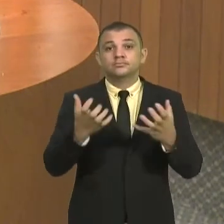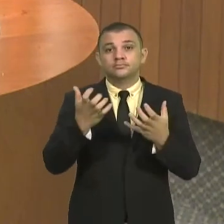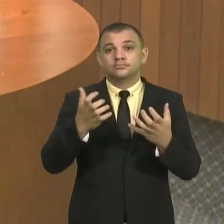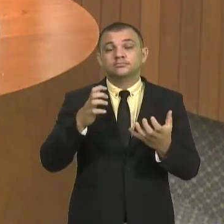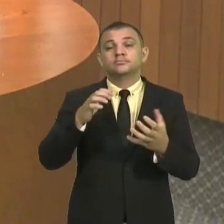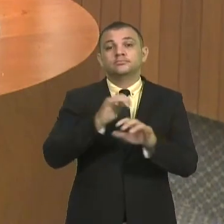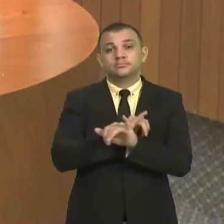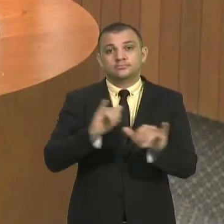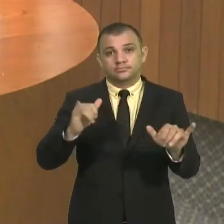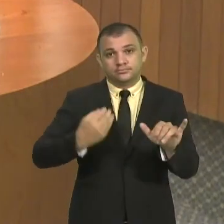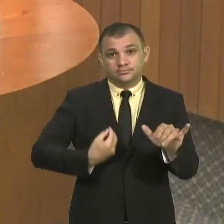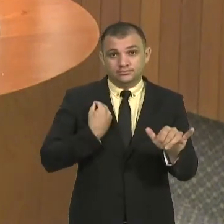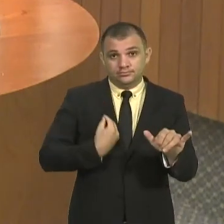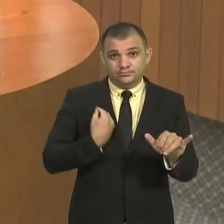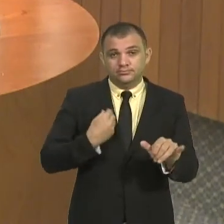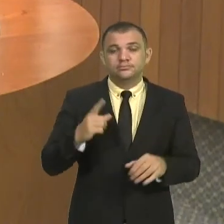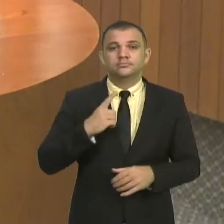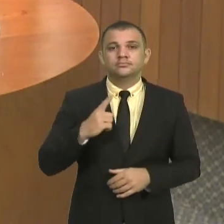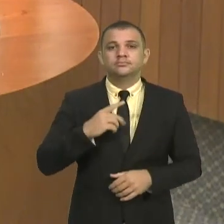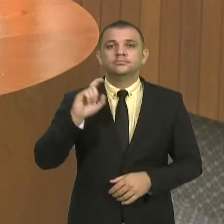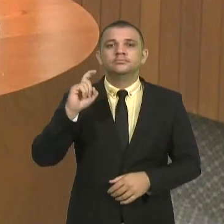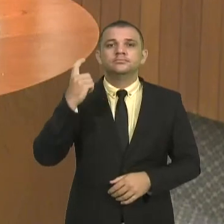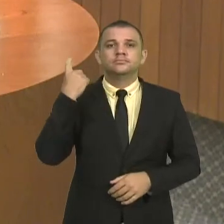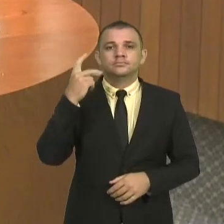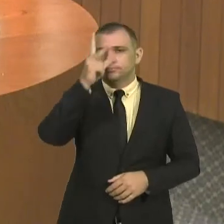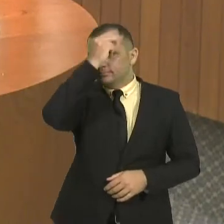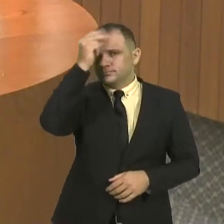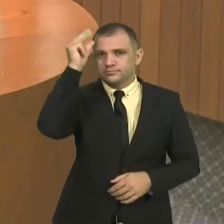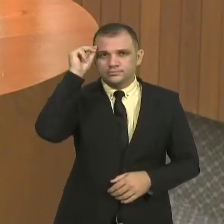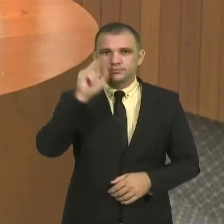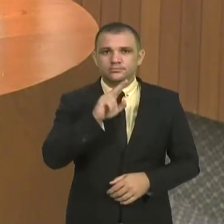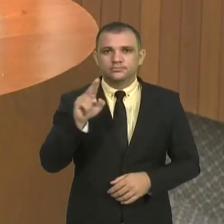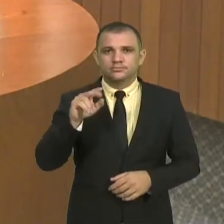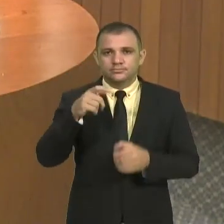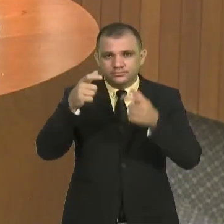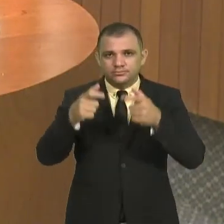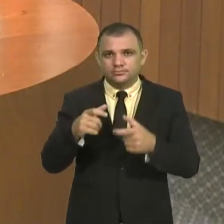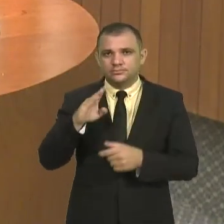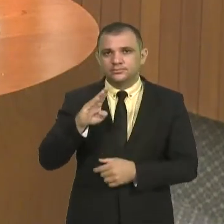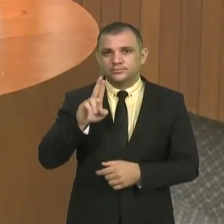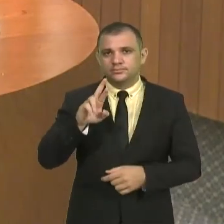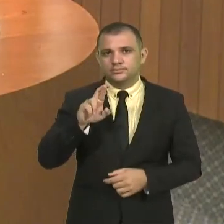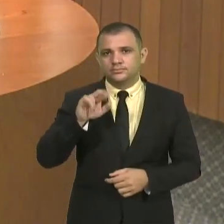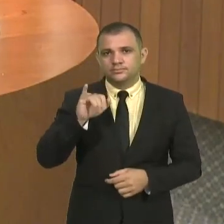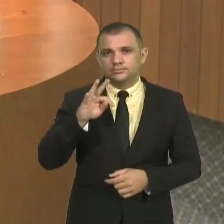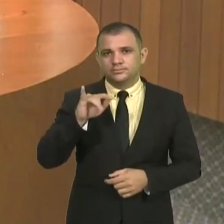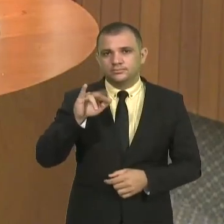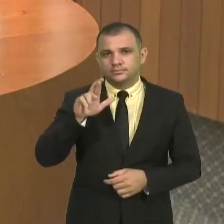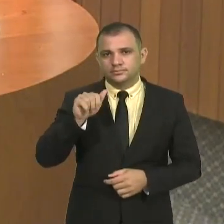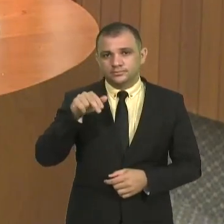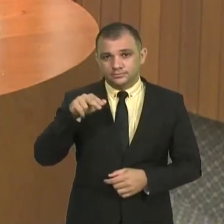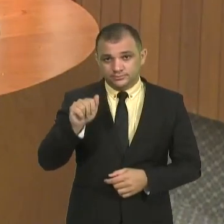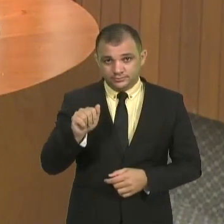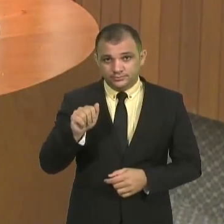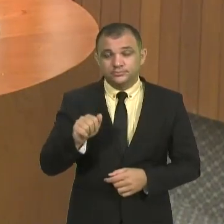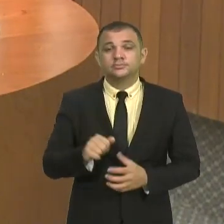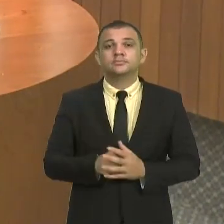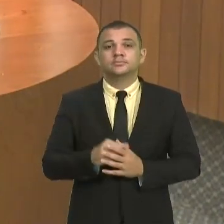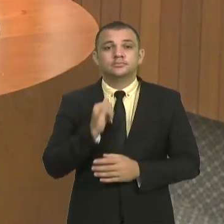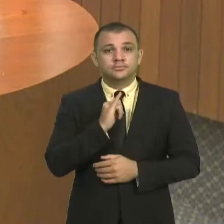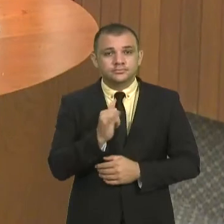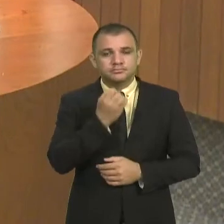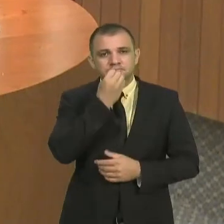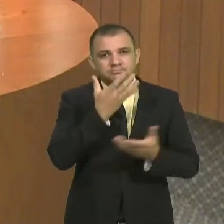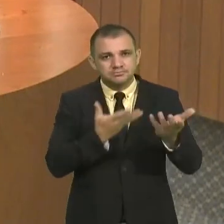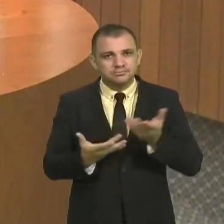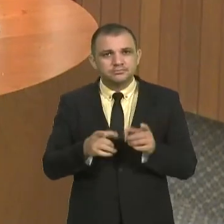meio do ex-prefeito de Buritirana, Wagner Brandão. Dizer que ele é muito bem-vindo, está ali no meu gabinete. E quero dizer,